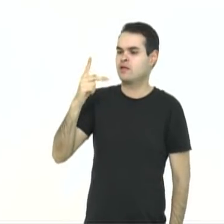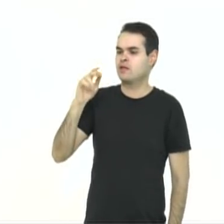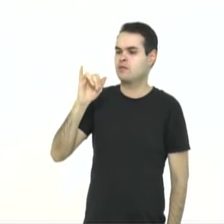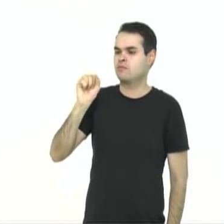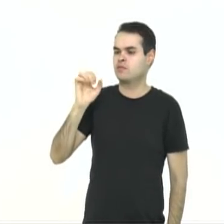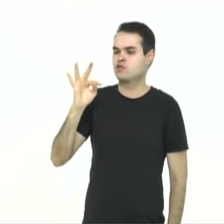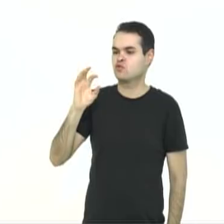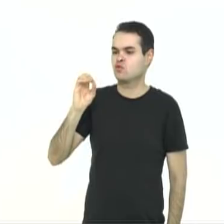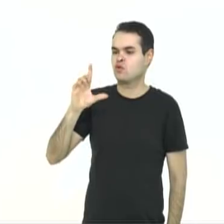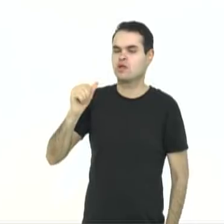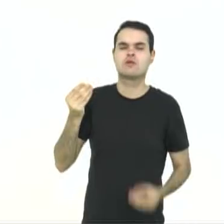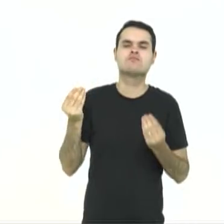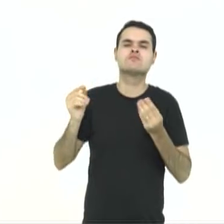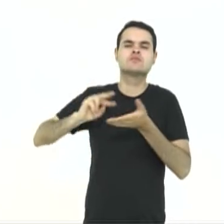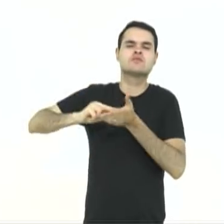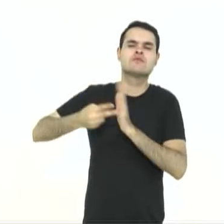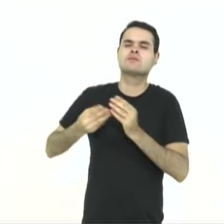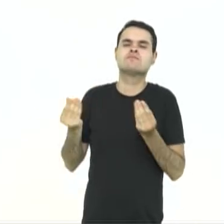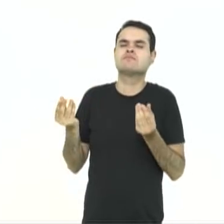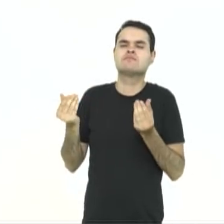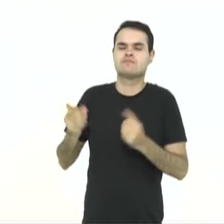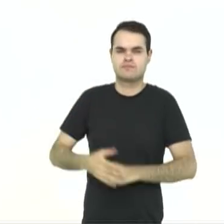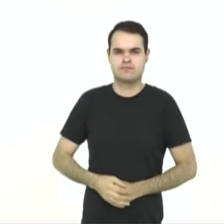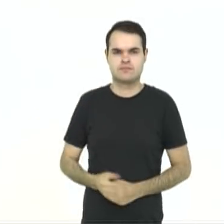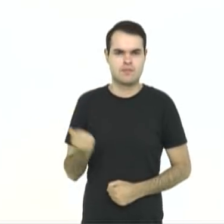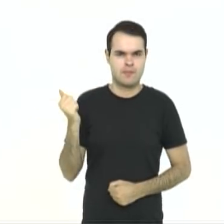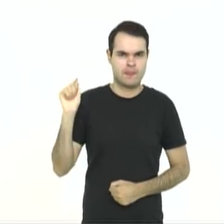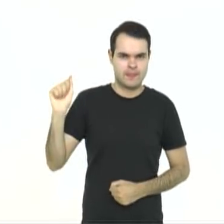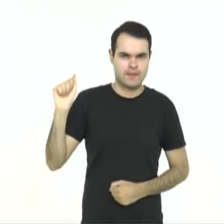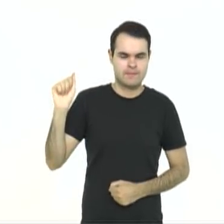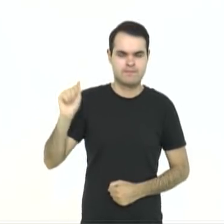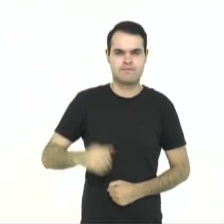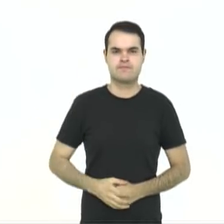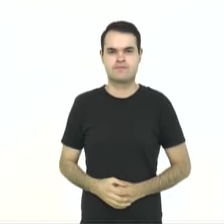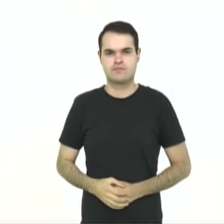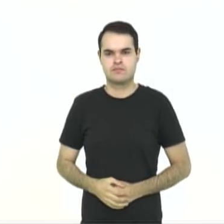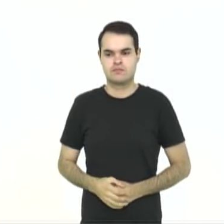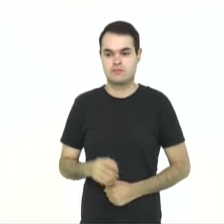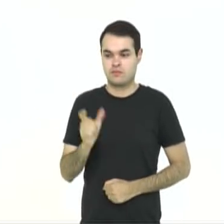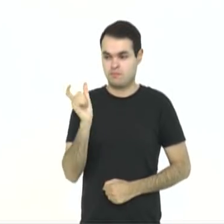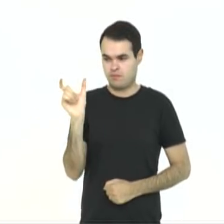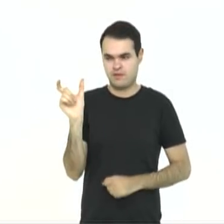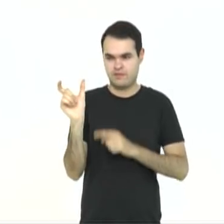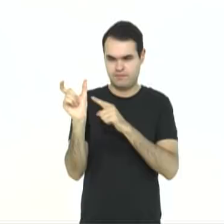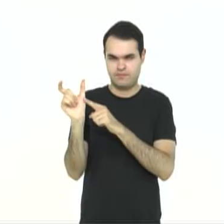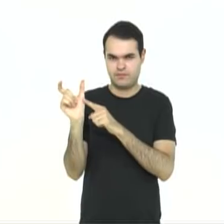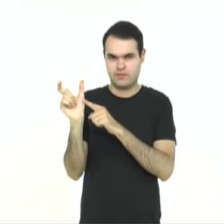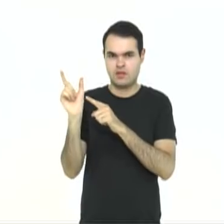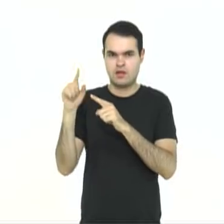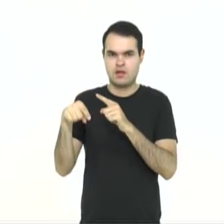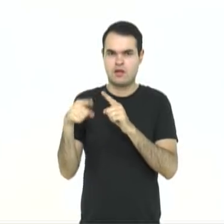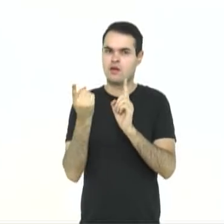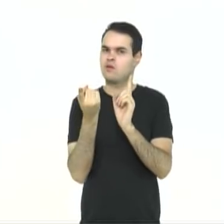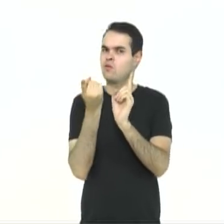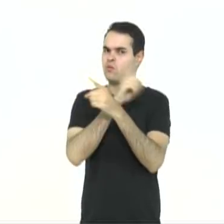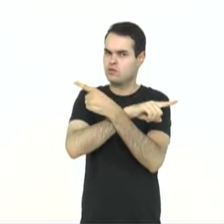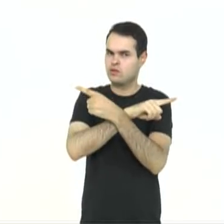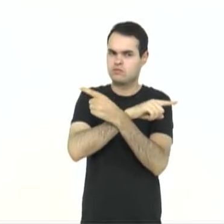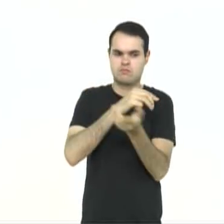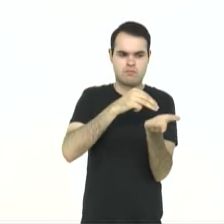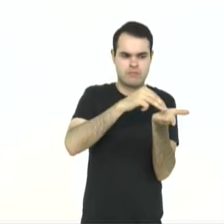está a memória de vocês? Alternativa A, pode-se considerar essa palavra antônima de